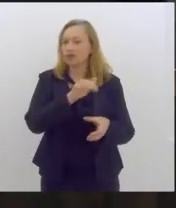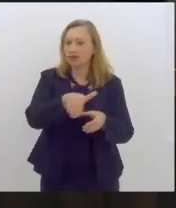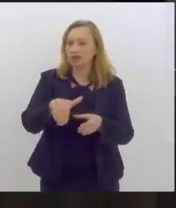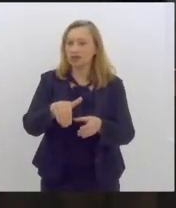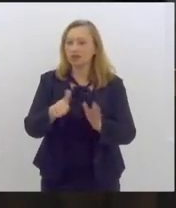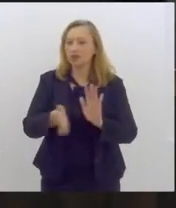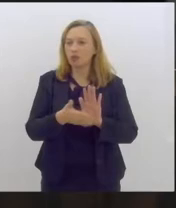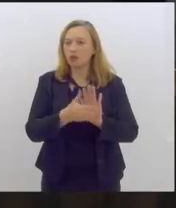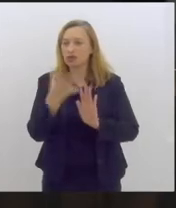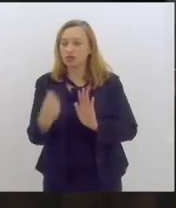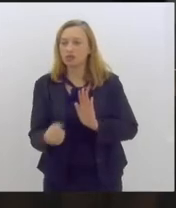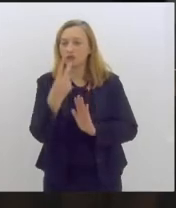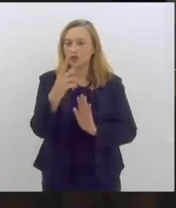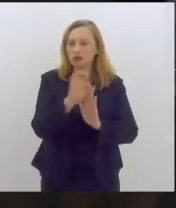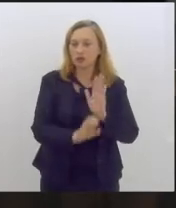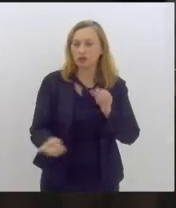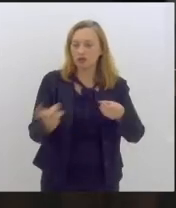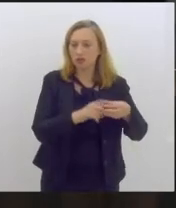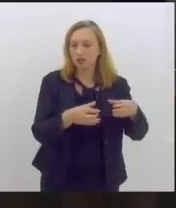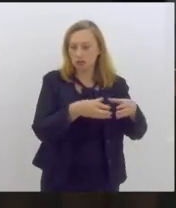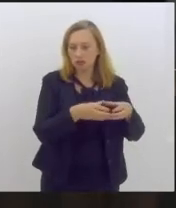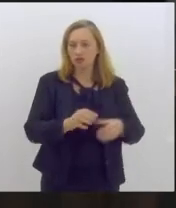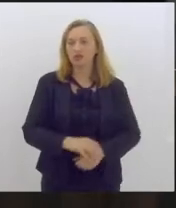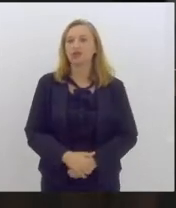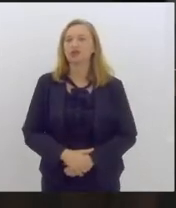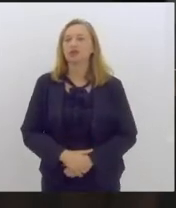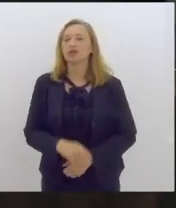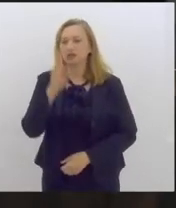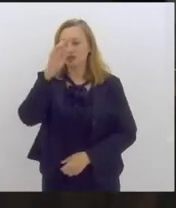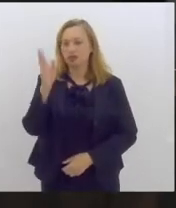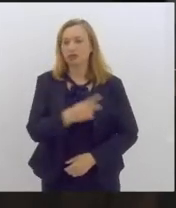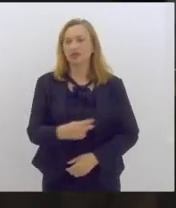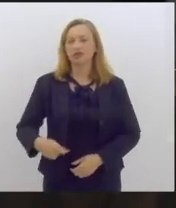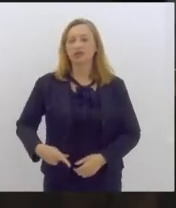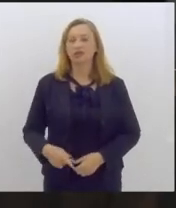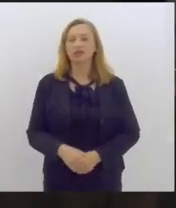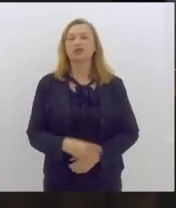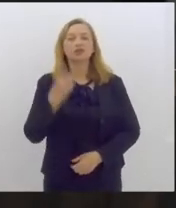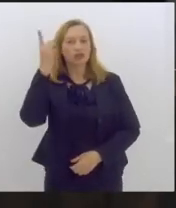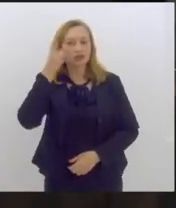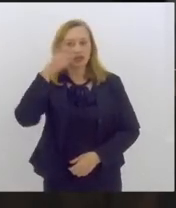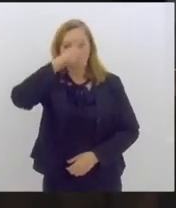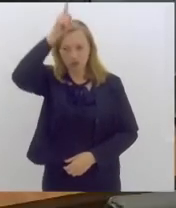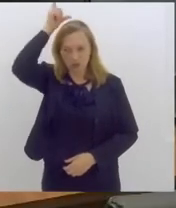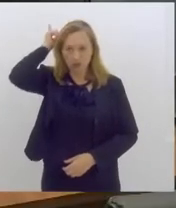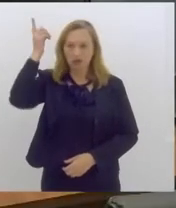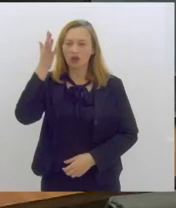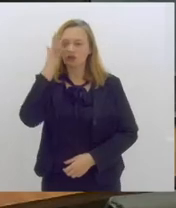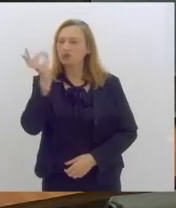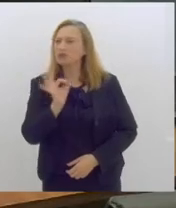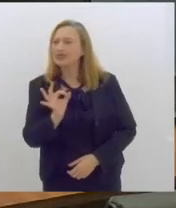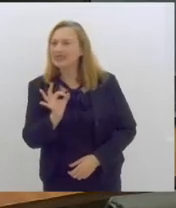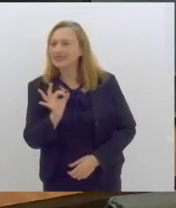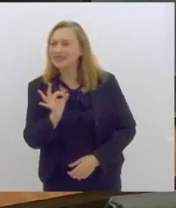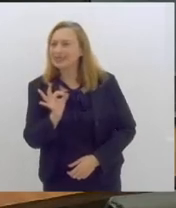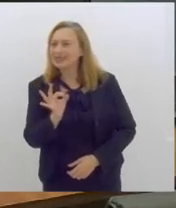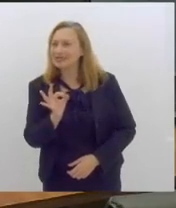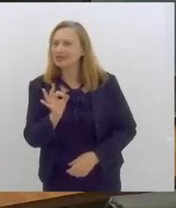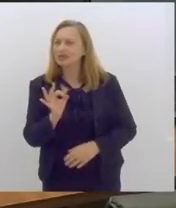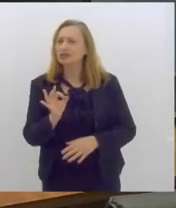presente proposta recebeu duas emendas e a torna as comissões seu presidente Deputado Luiz Paulo eu não sei se